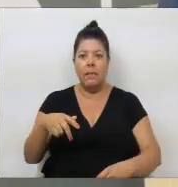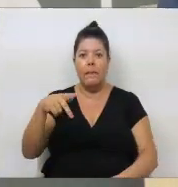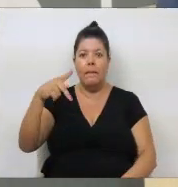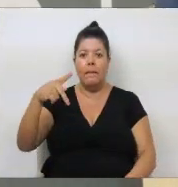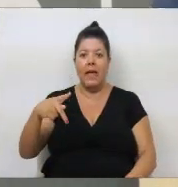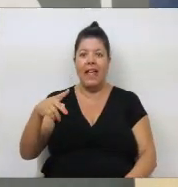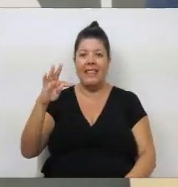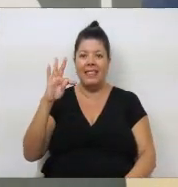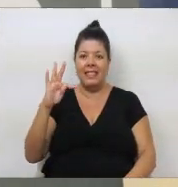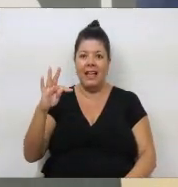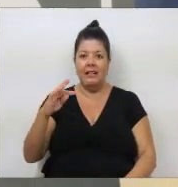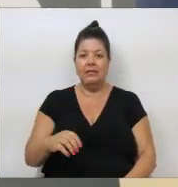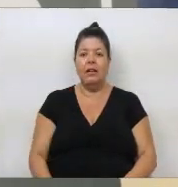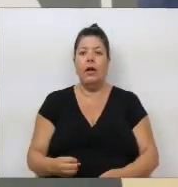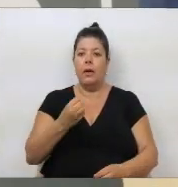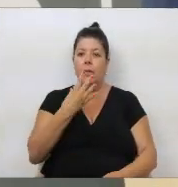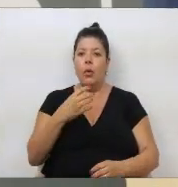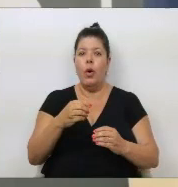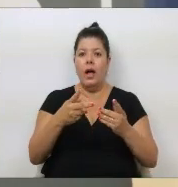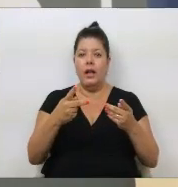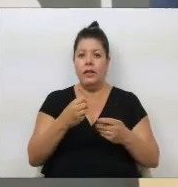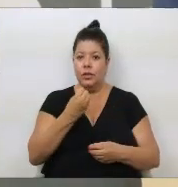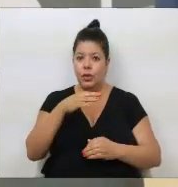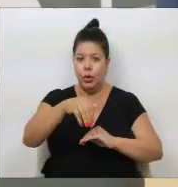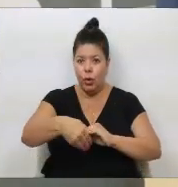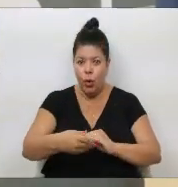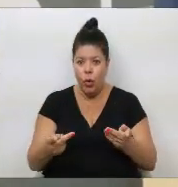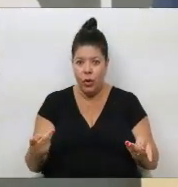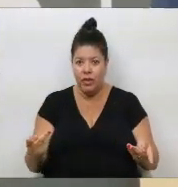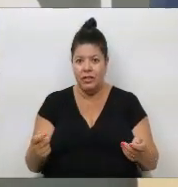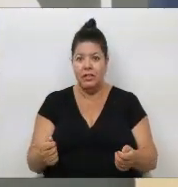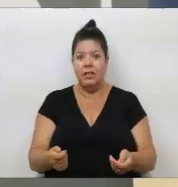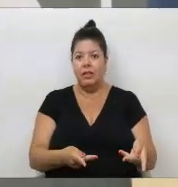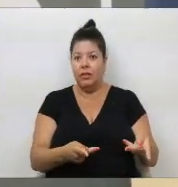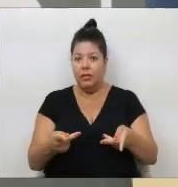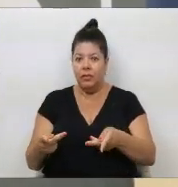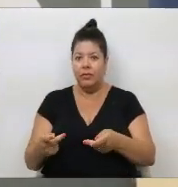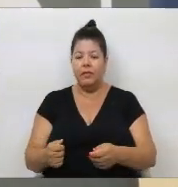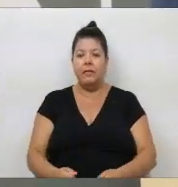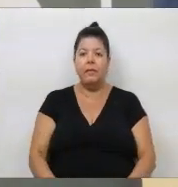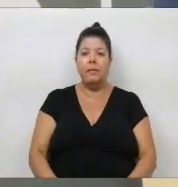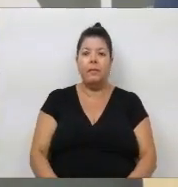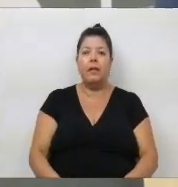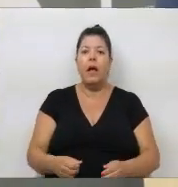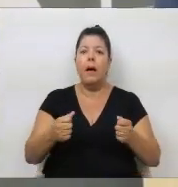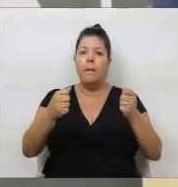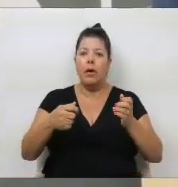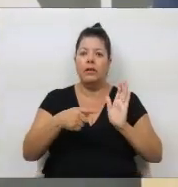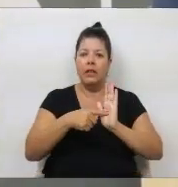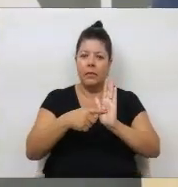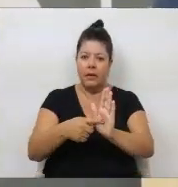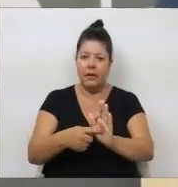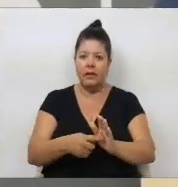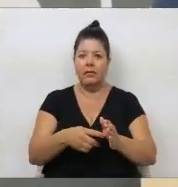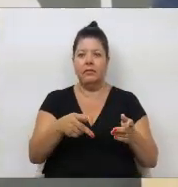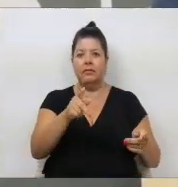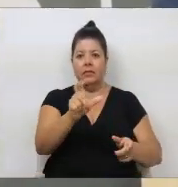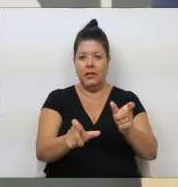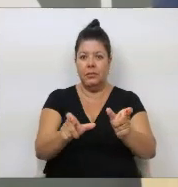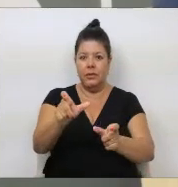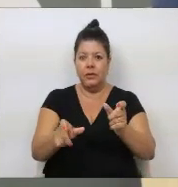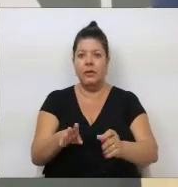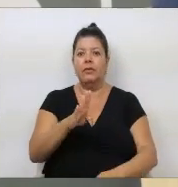internautas do Portal A Hora. Candidata, seja muito bem-vinda. A senhora poderia se apresentar, então, para o público, né, para quem ainda não lhe